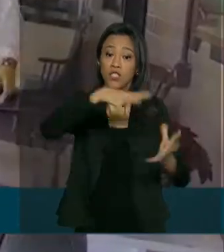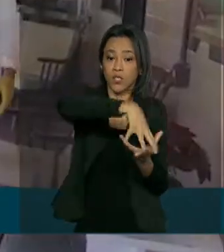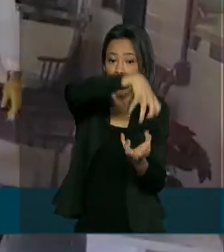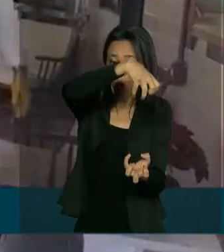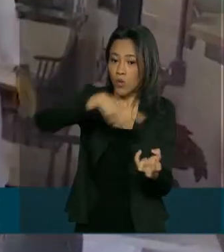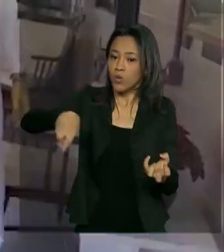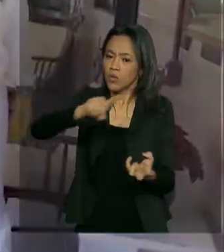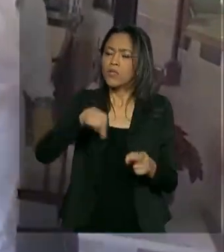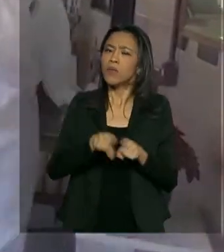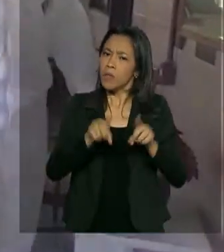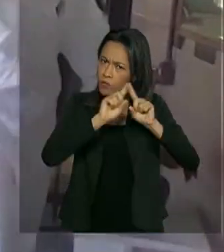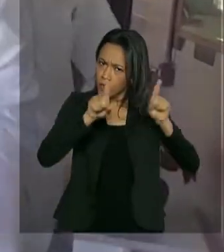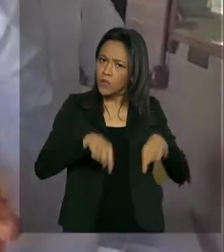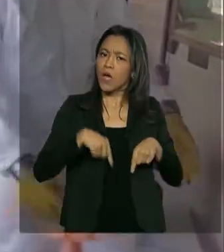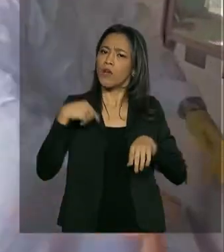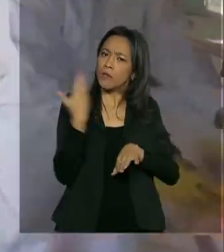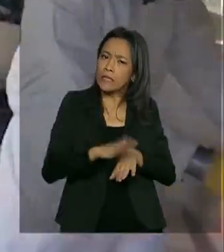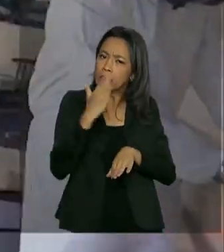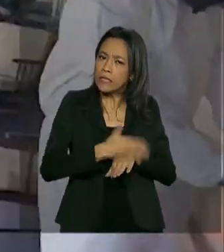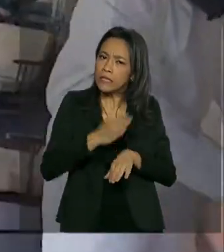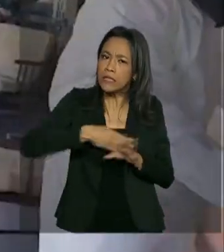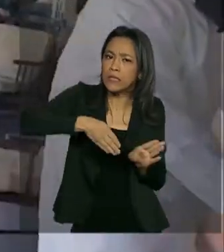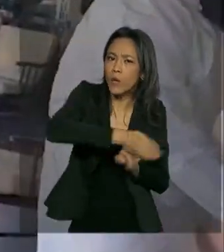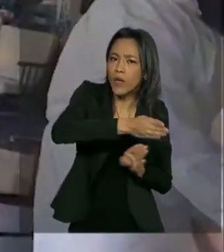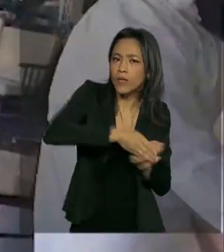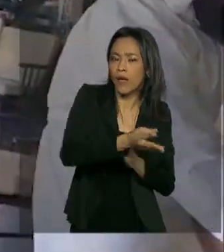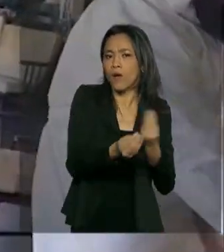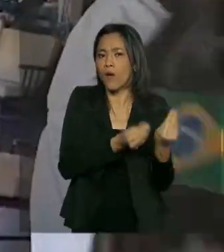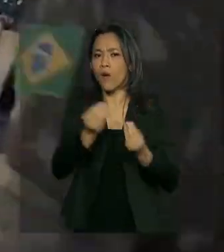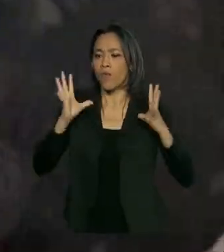também foram capacitados para fazer novas descontaminação